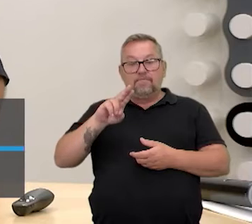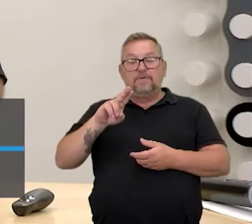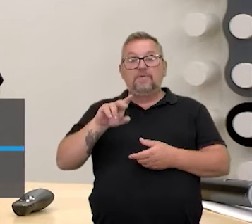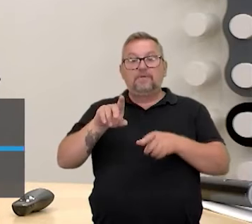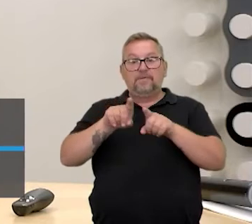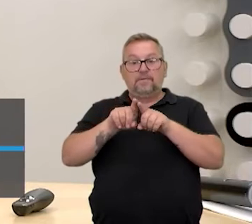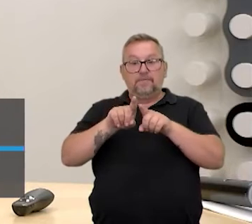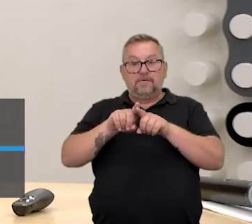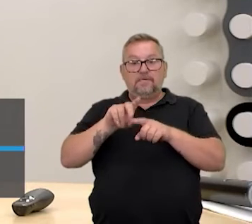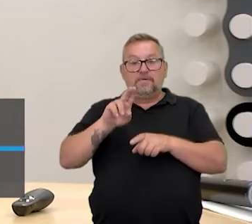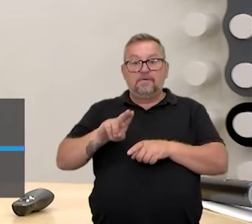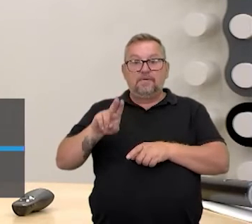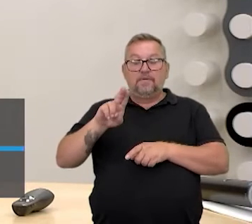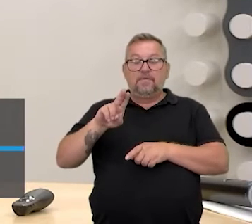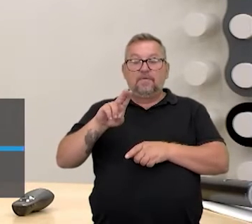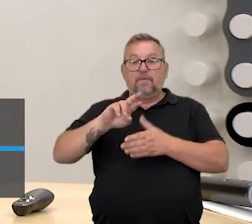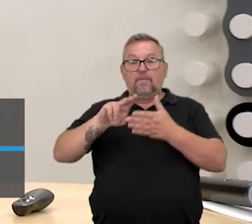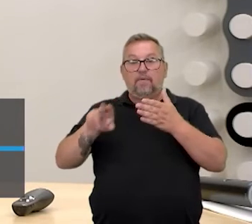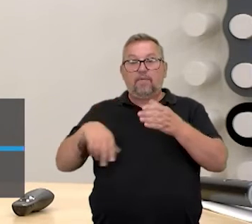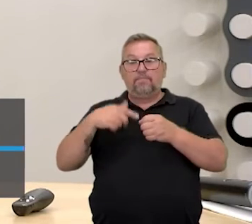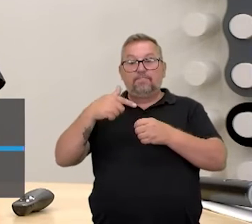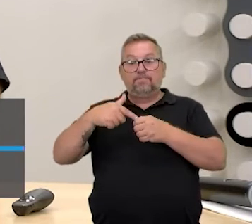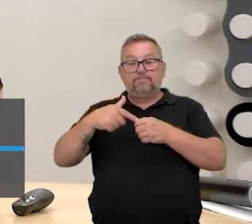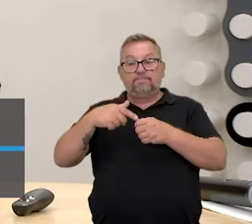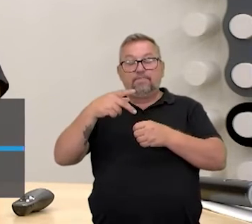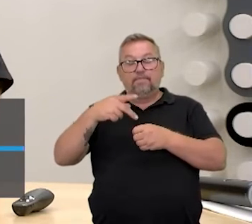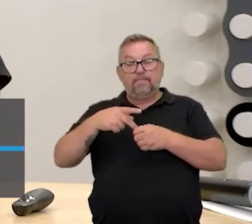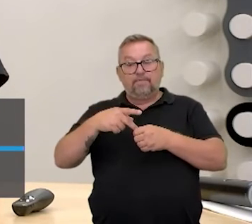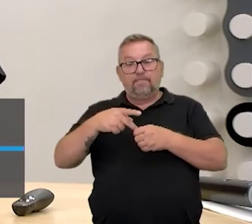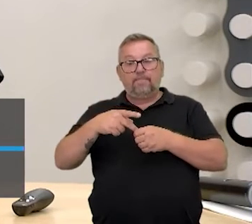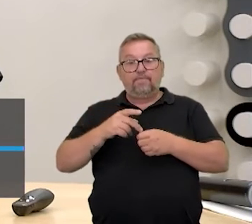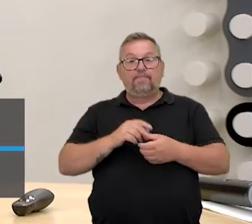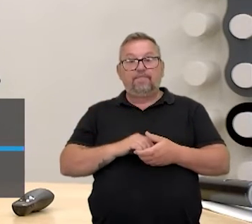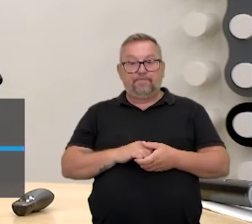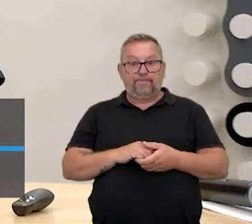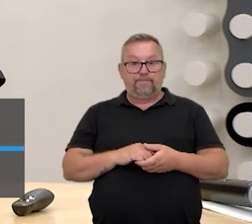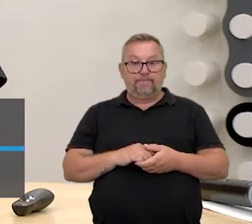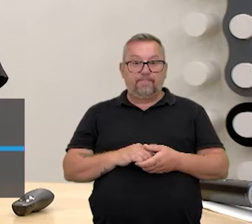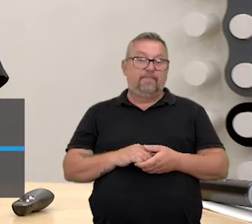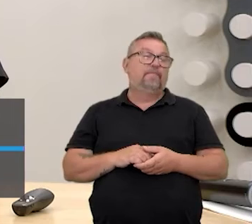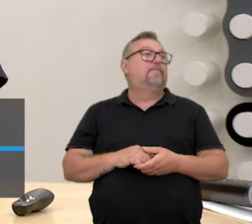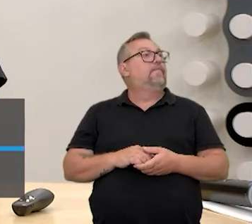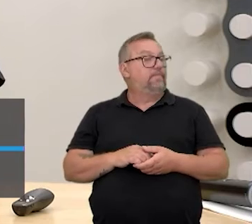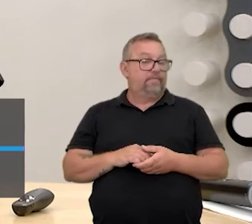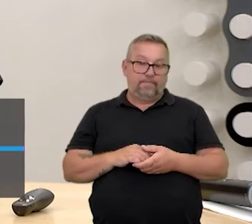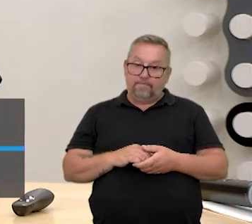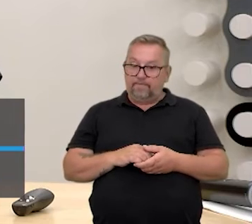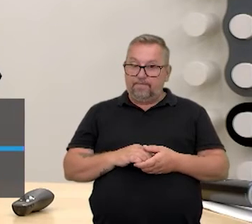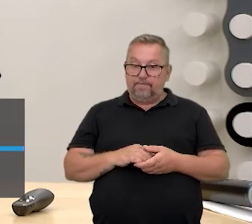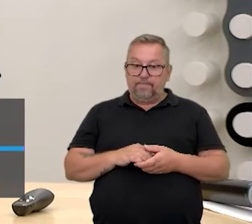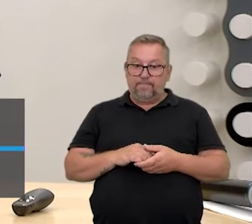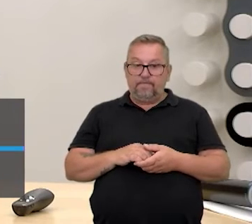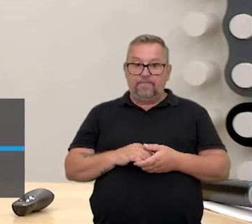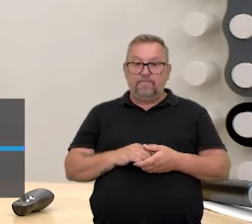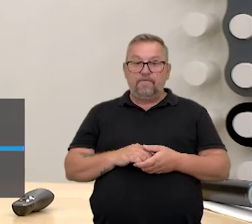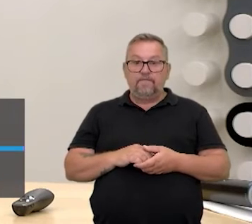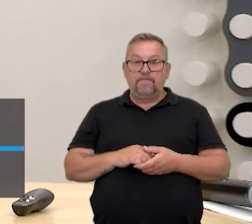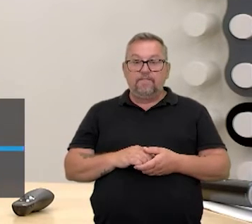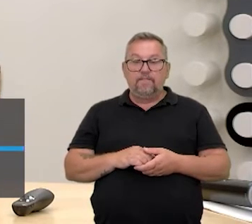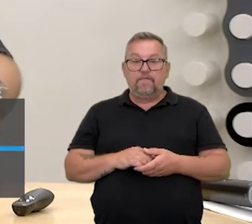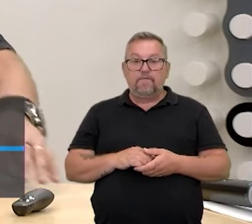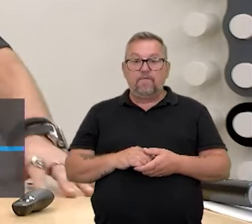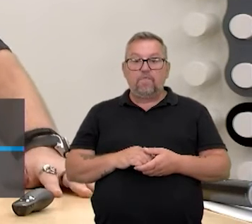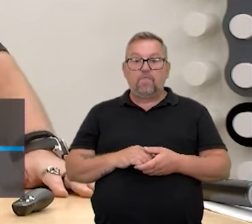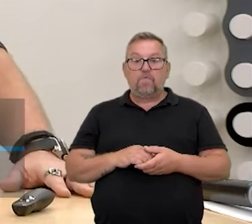termoelétricas, como também derivados do petróleo. Então a situação aí é bastante grave, tá certo? Aí eu trouxe